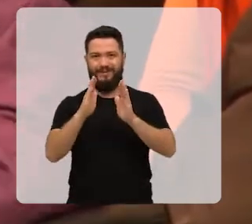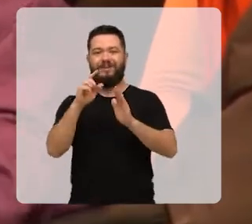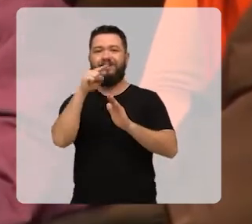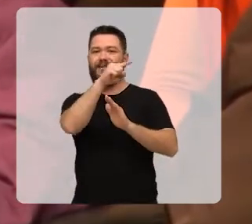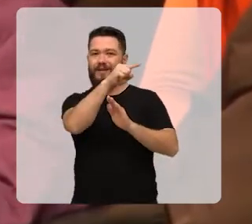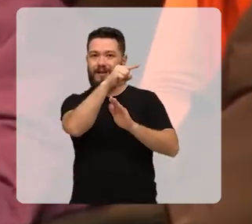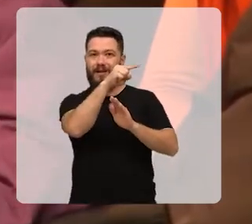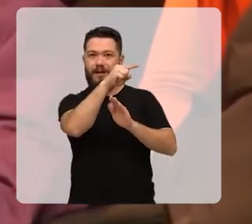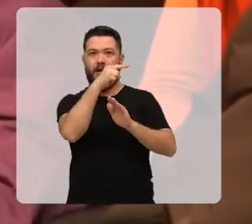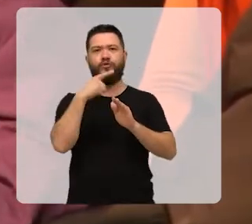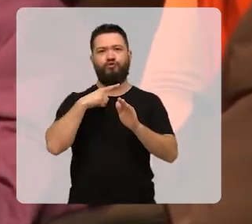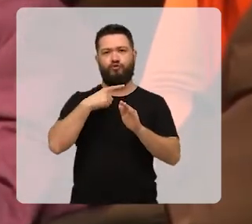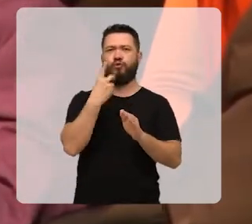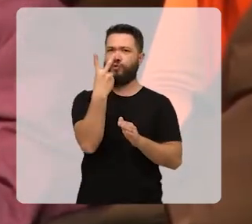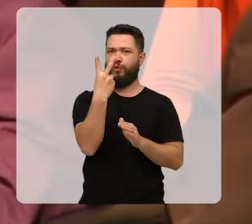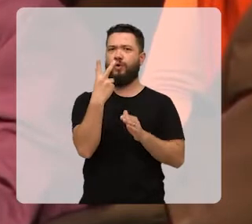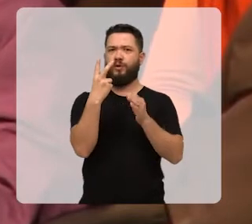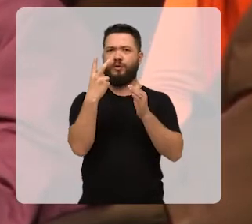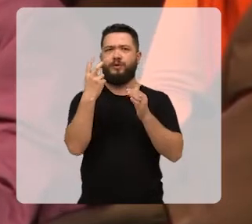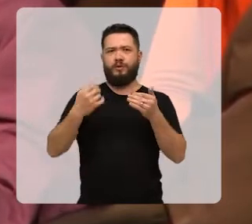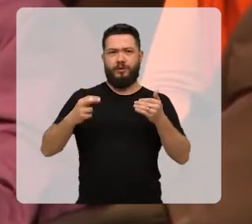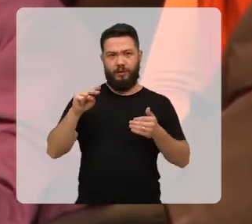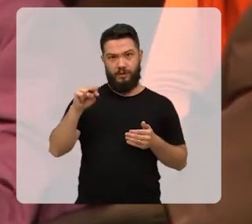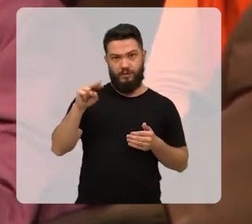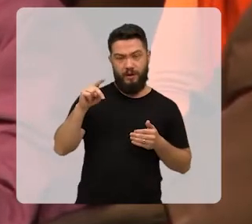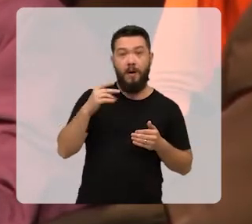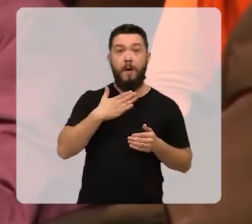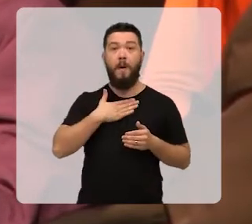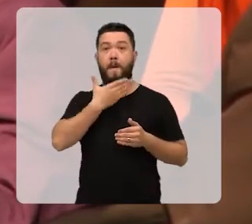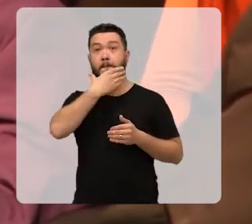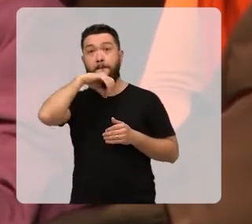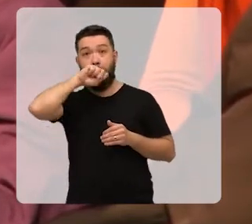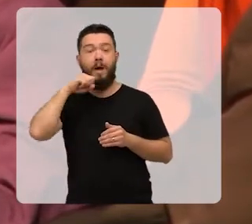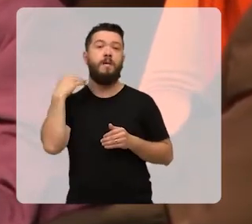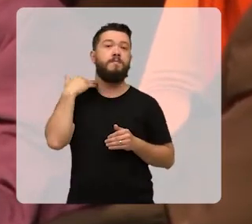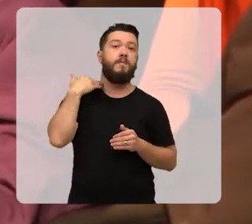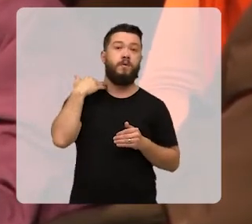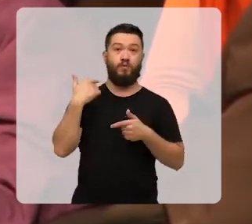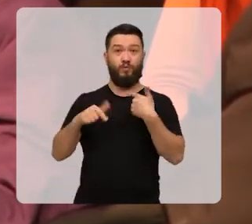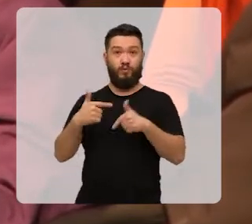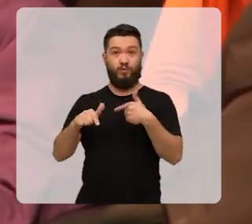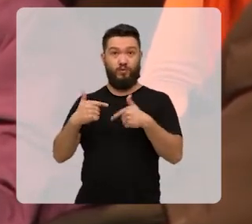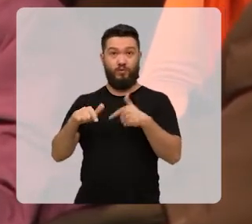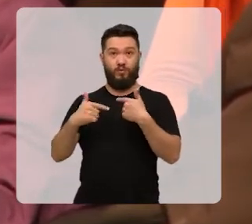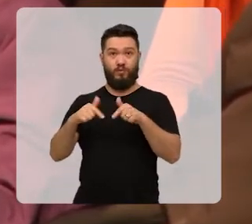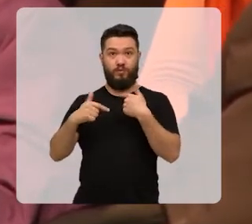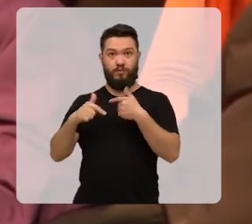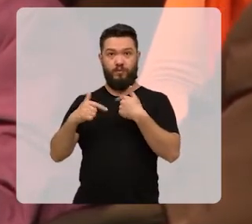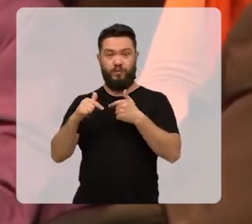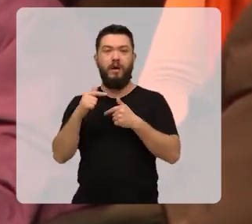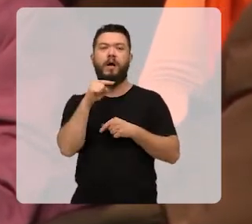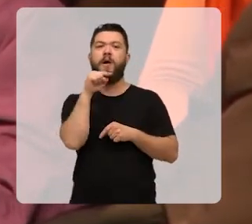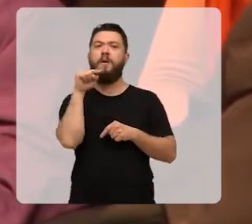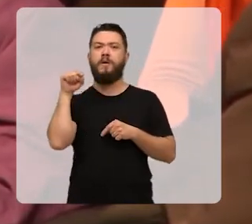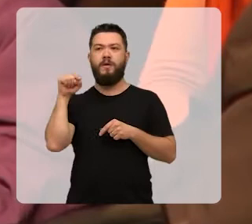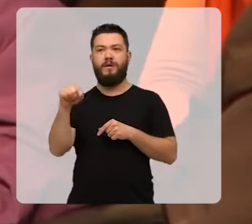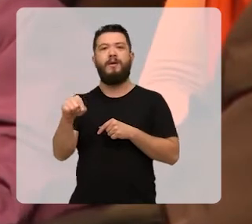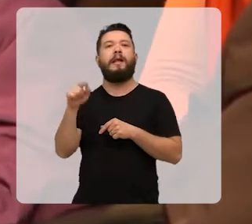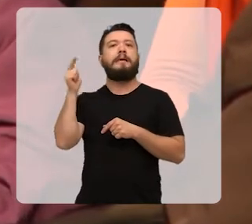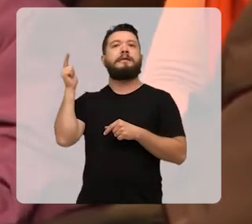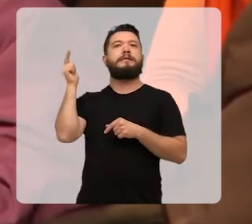filho do meio. Meu pai trabalhava no Banco de Amsterdã e tinha de pedir sua própria dimissão em